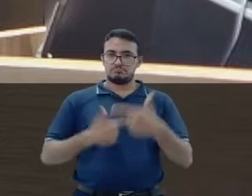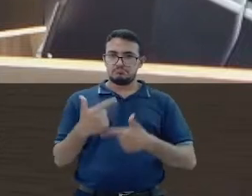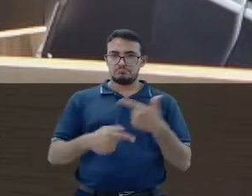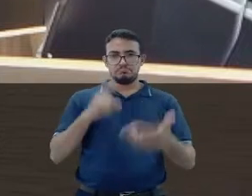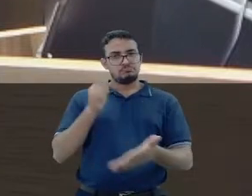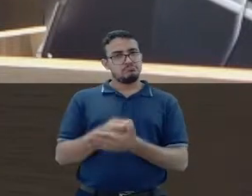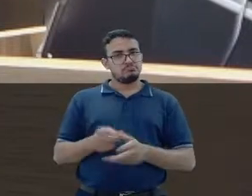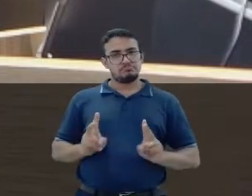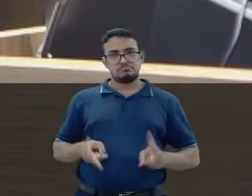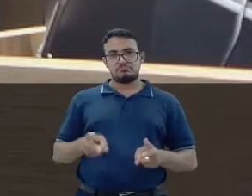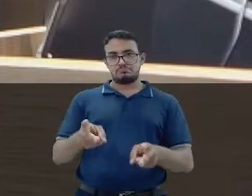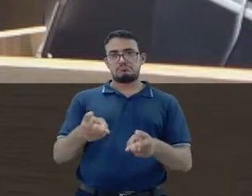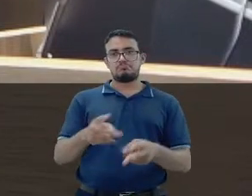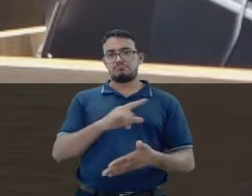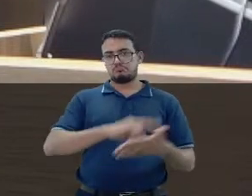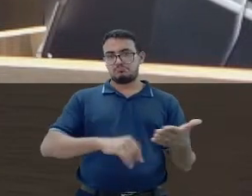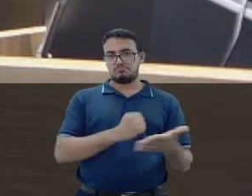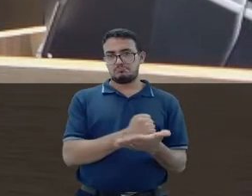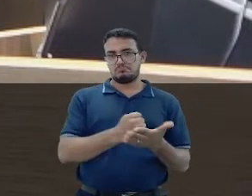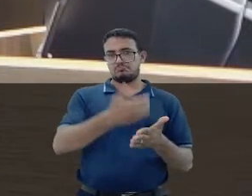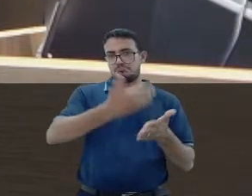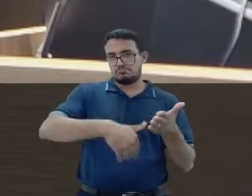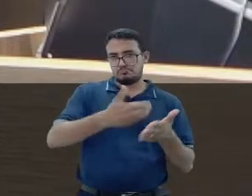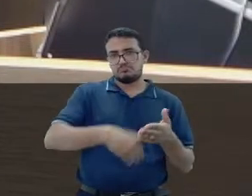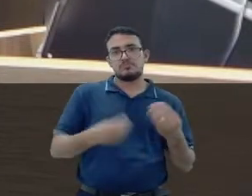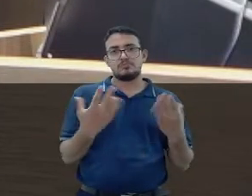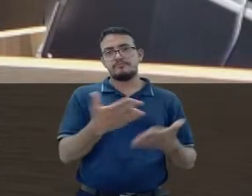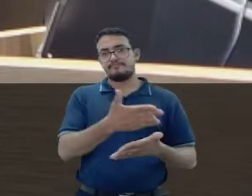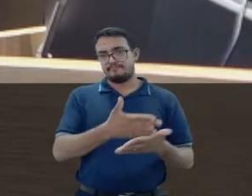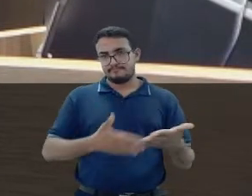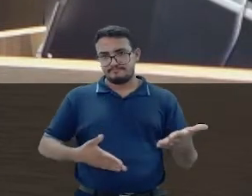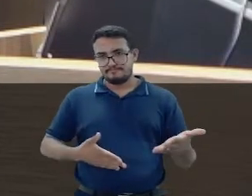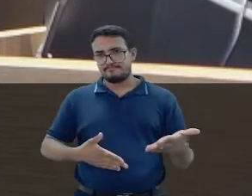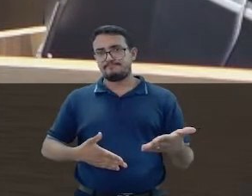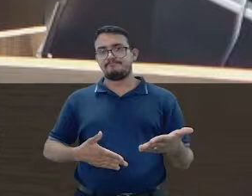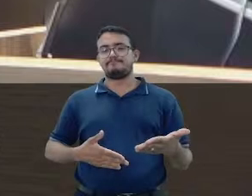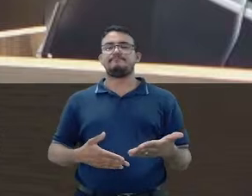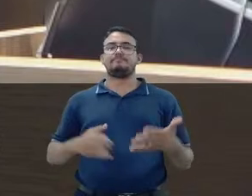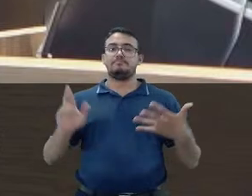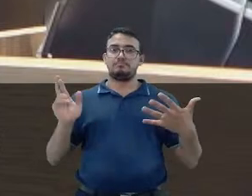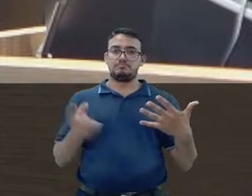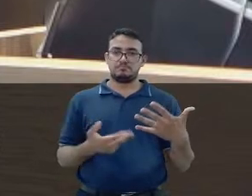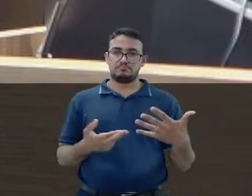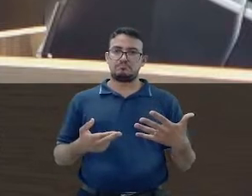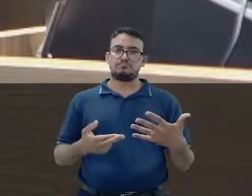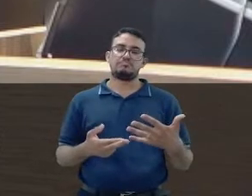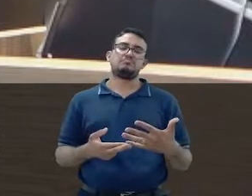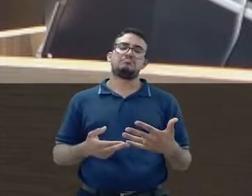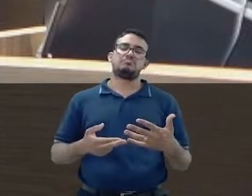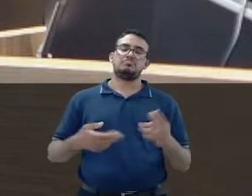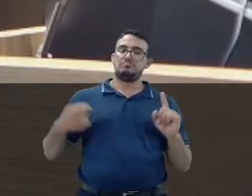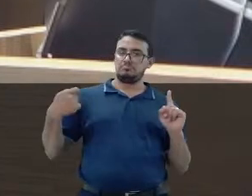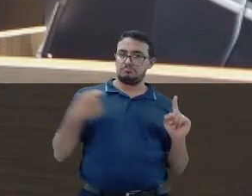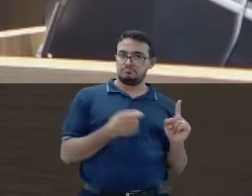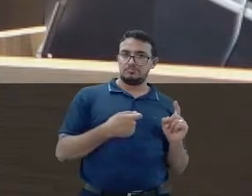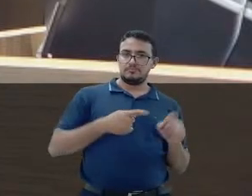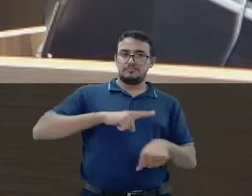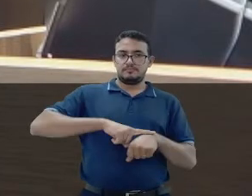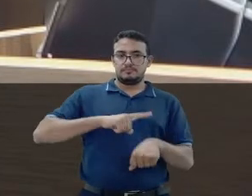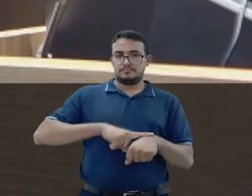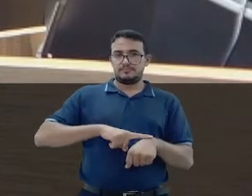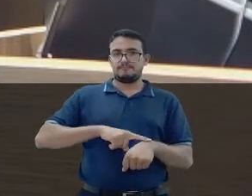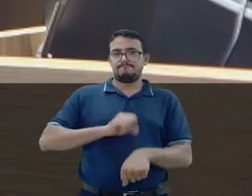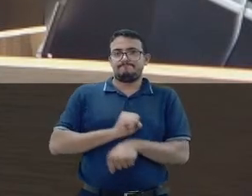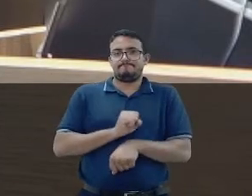desoneração de folha aqui, dou parcial provimento. Passo ao recurso do reclamante, tempo à disposição,